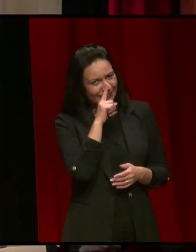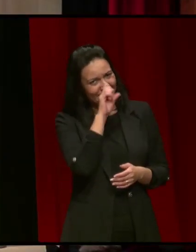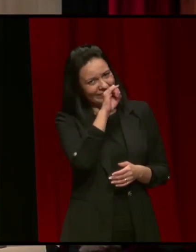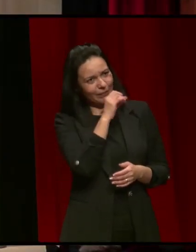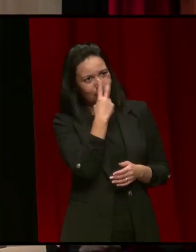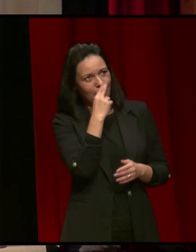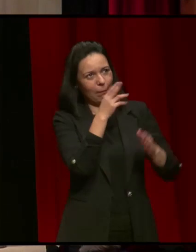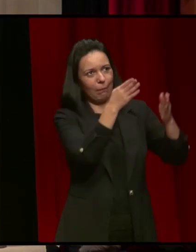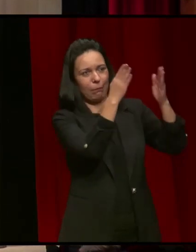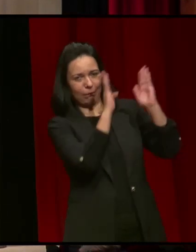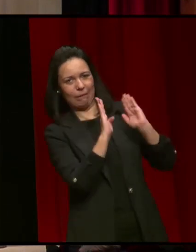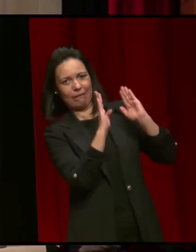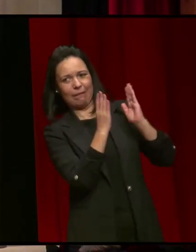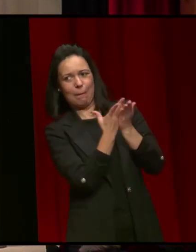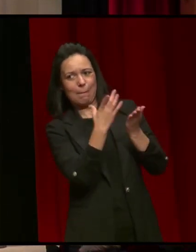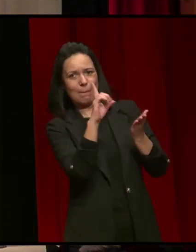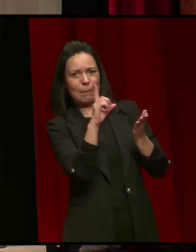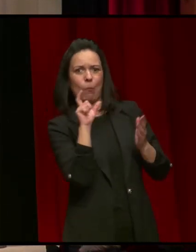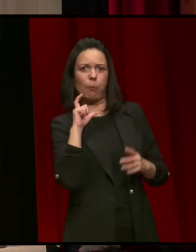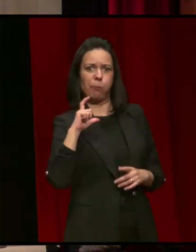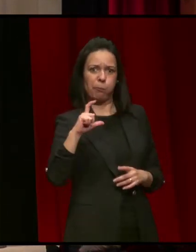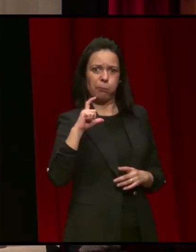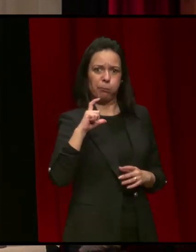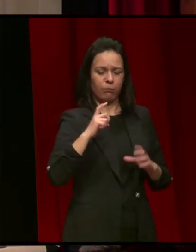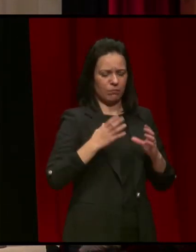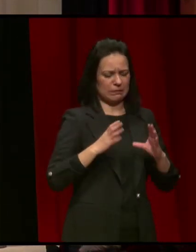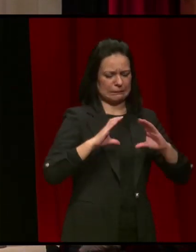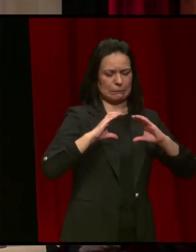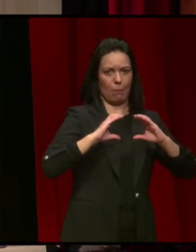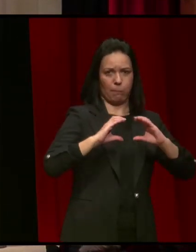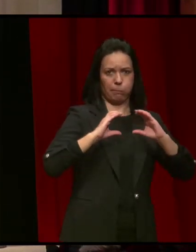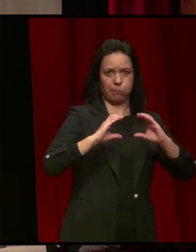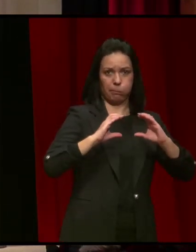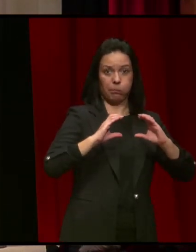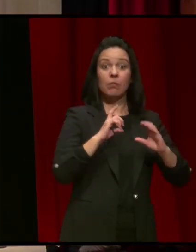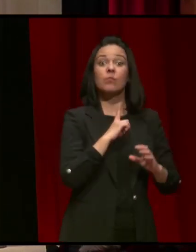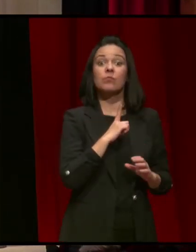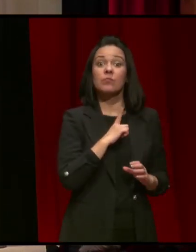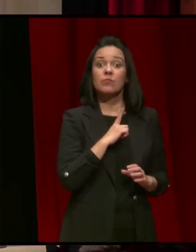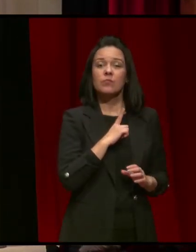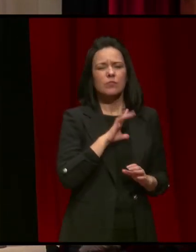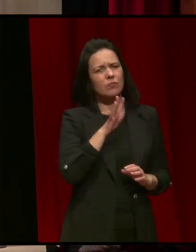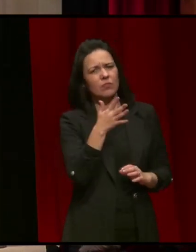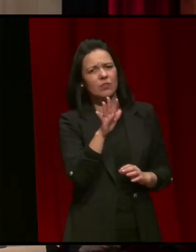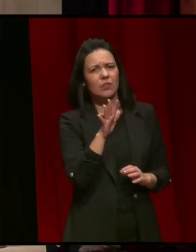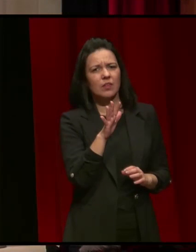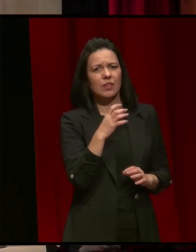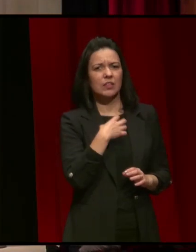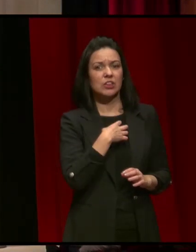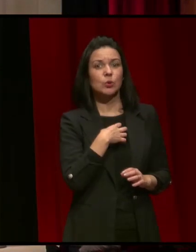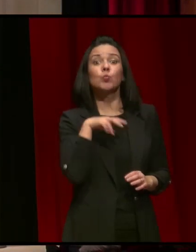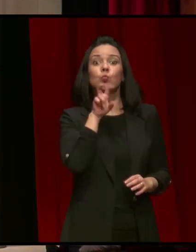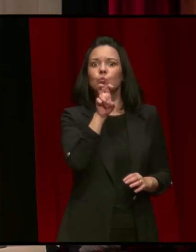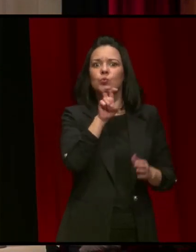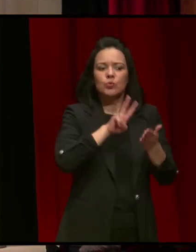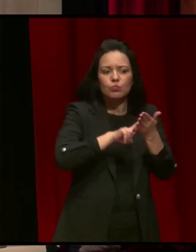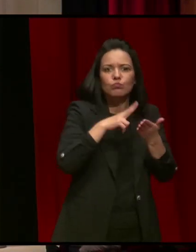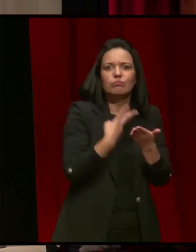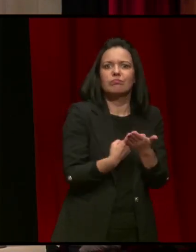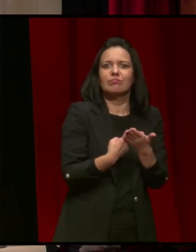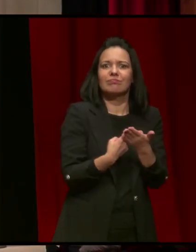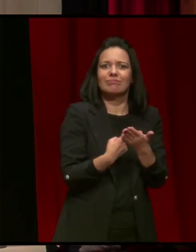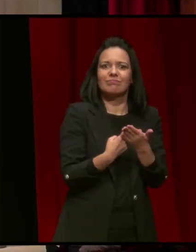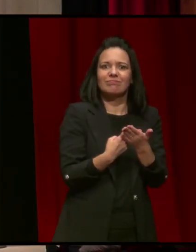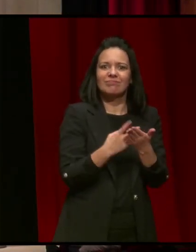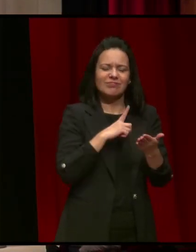né. É uma bíblia dessa grossura, rapaz, mas ela tem cinco traduções na bíblia.